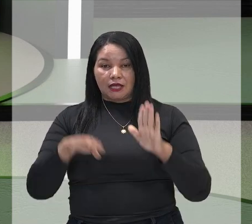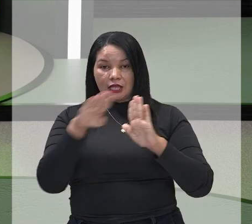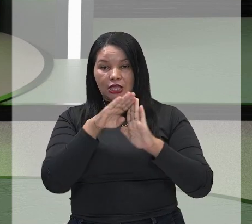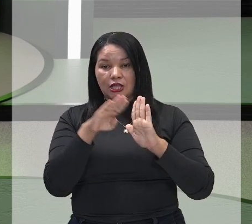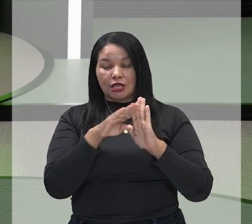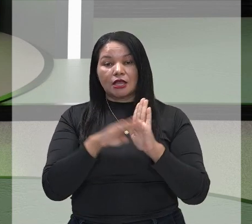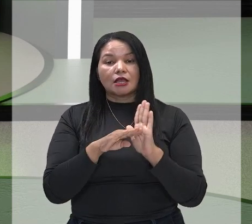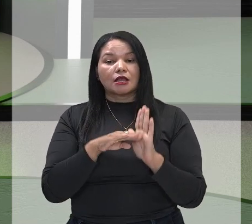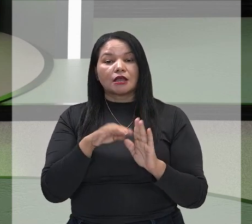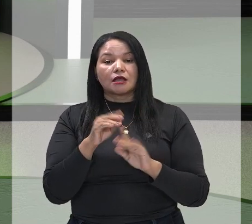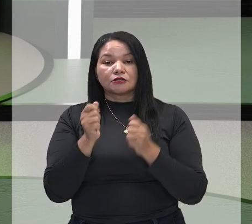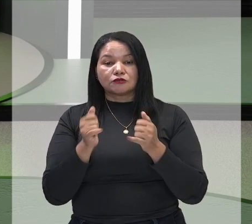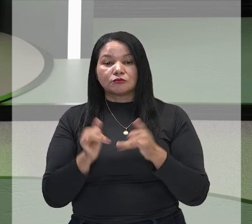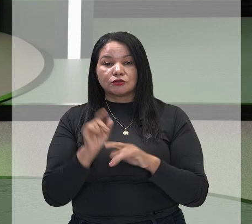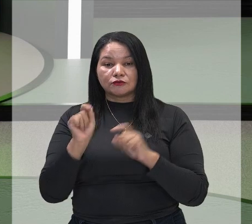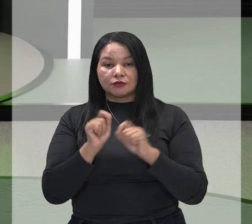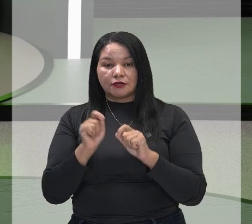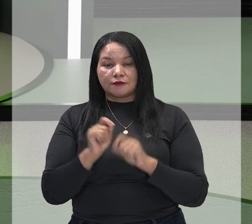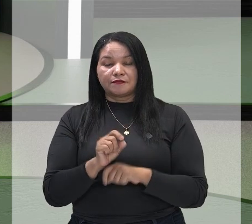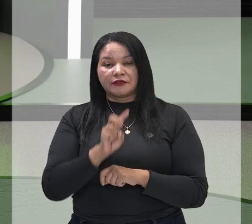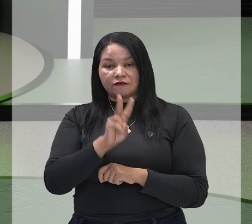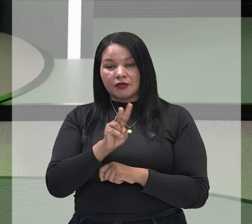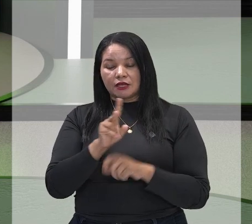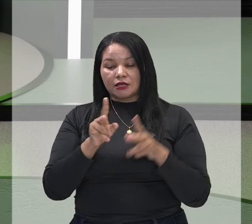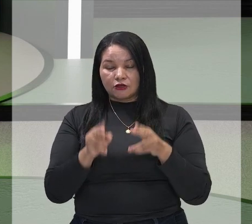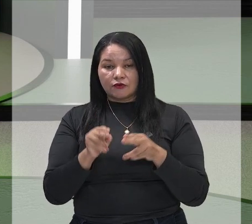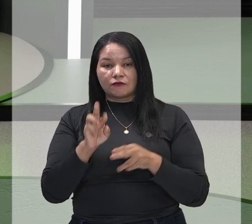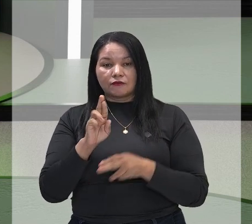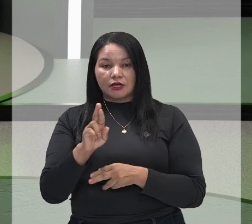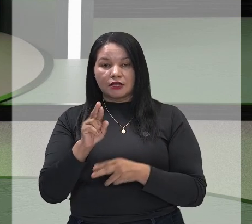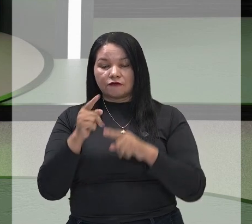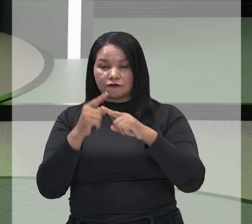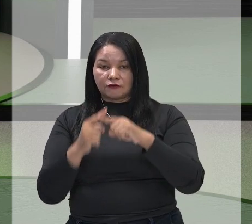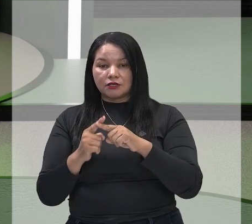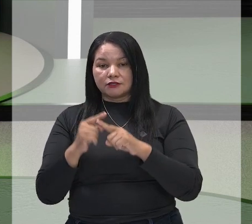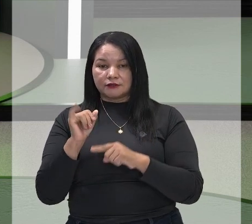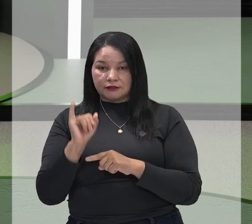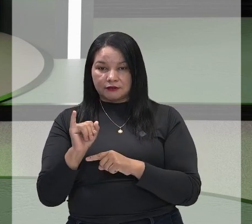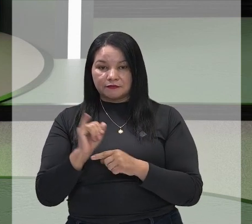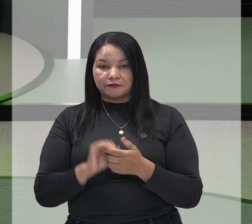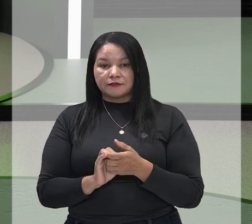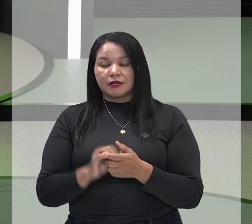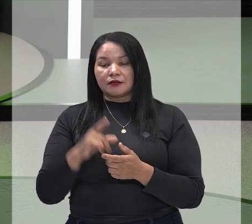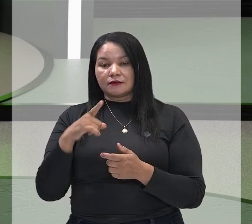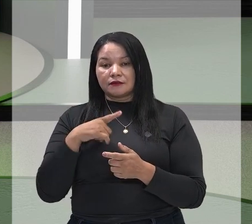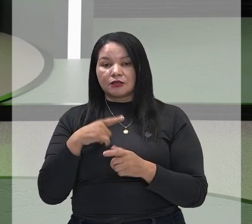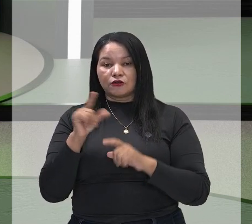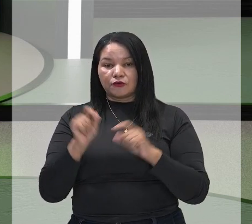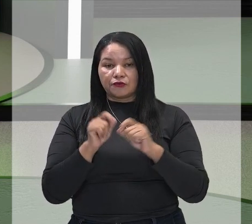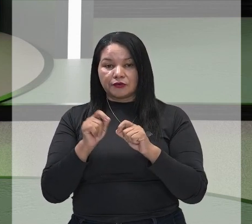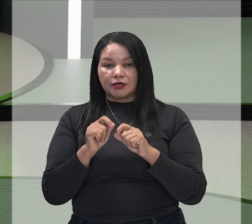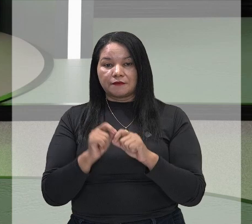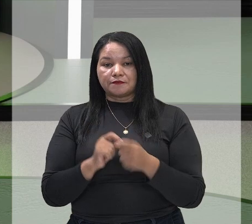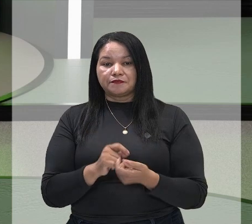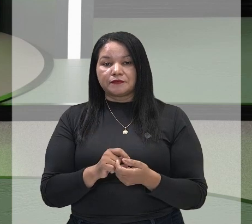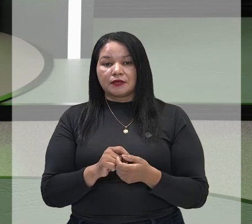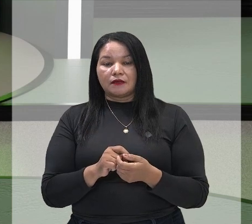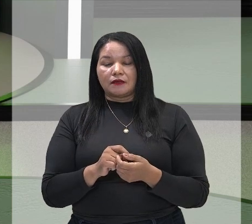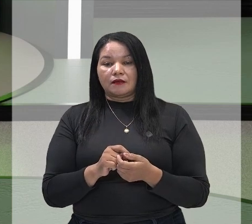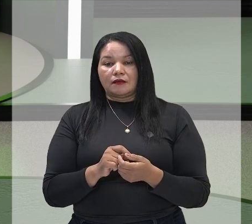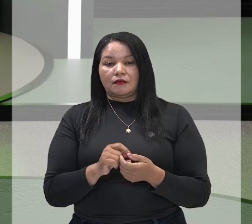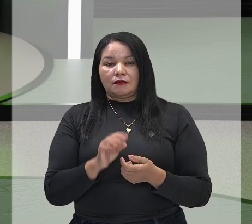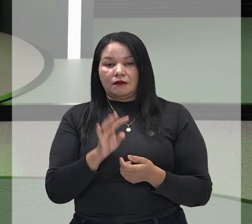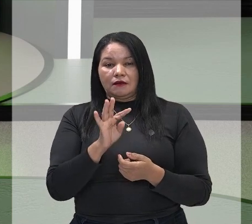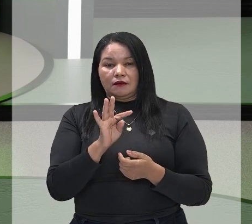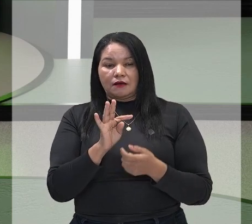que V é igual a R vezes I. Significa o quê? Tensão é igual a resistência